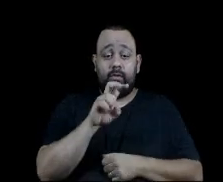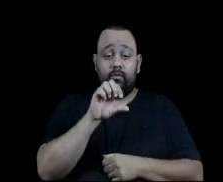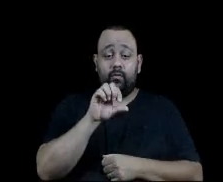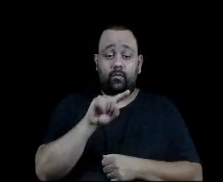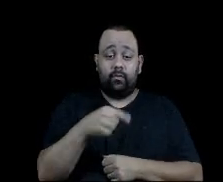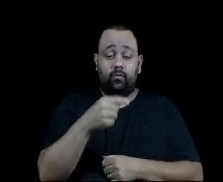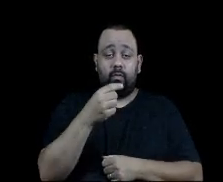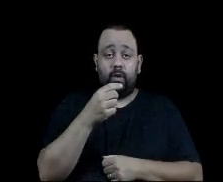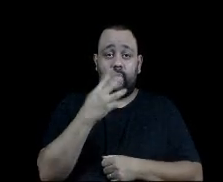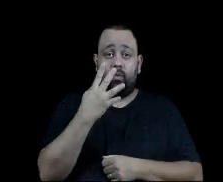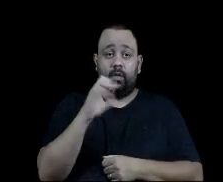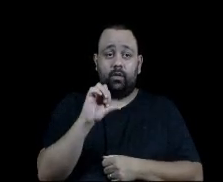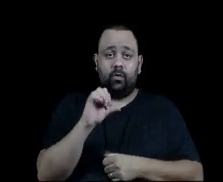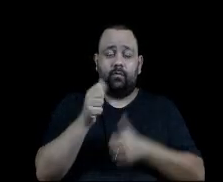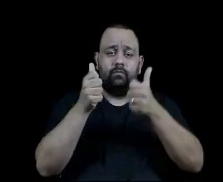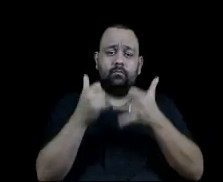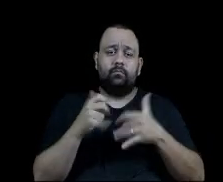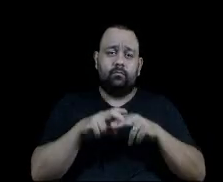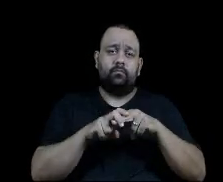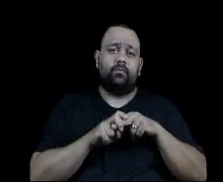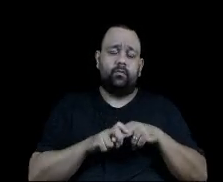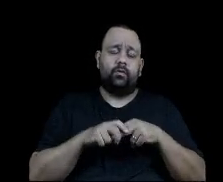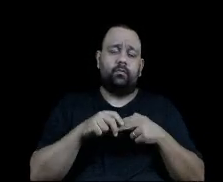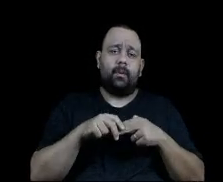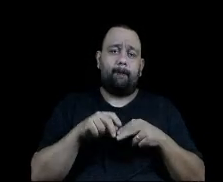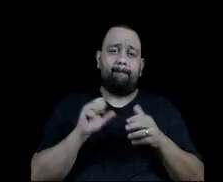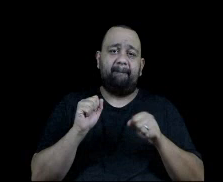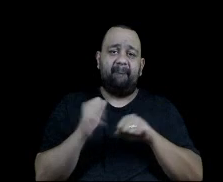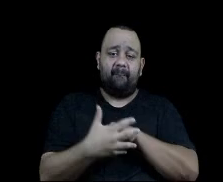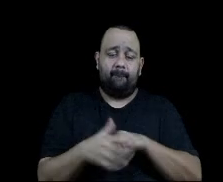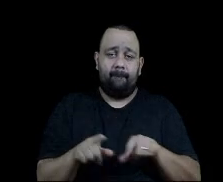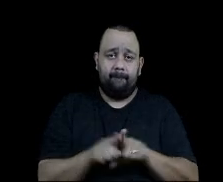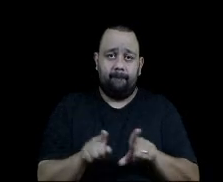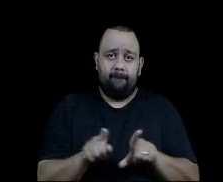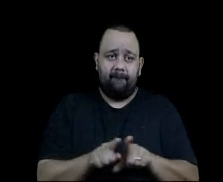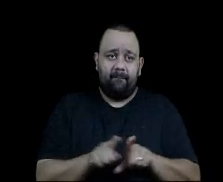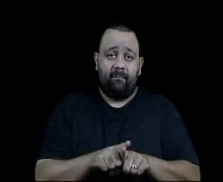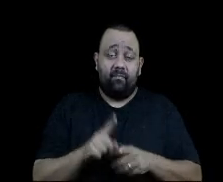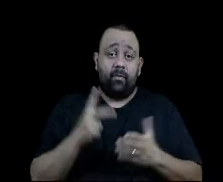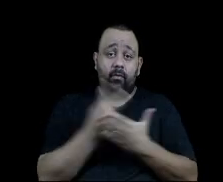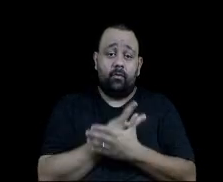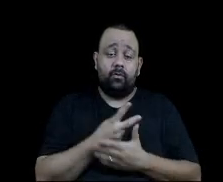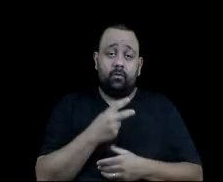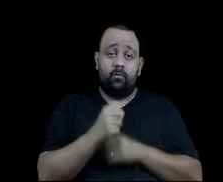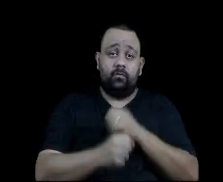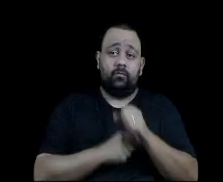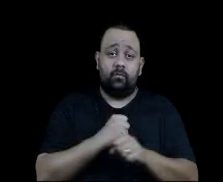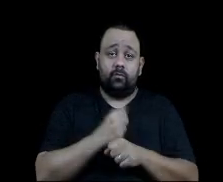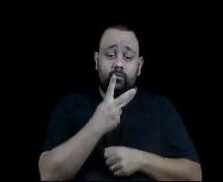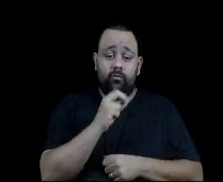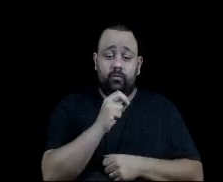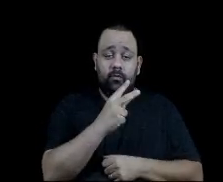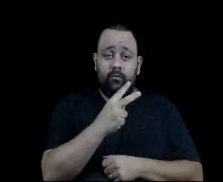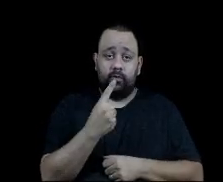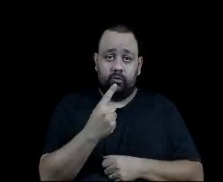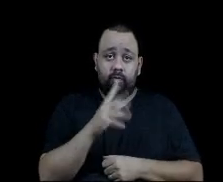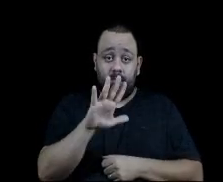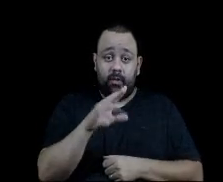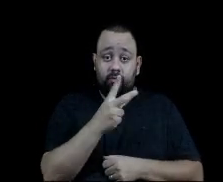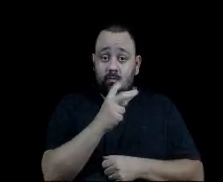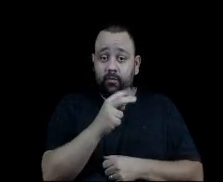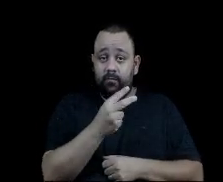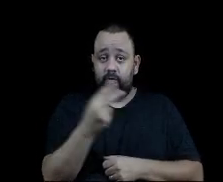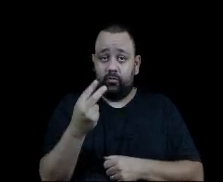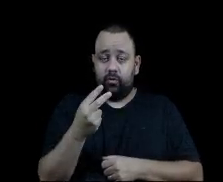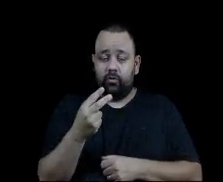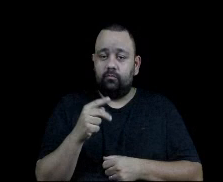34,69% e anual 5,49%, explicado devido aos recursos do Covid, que eles vieram em 2021,